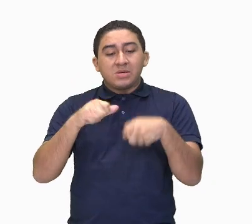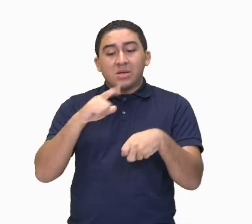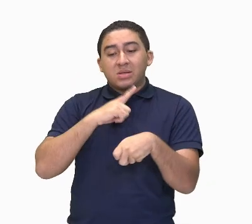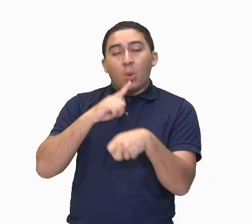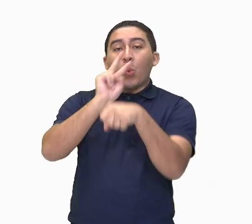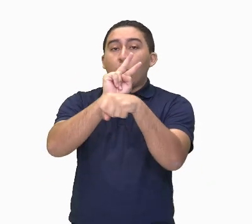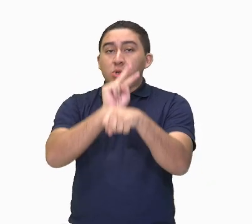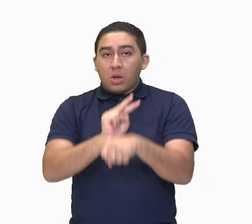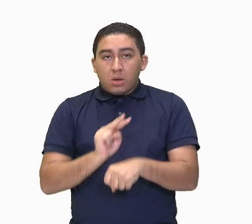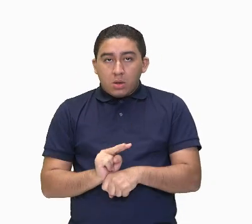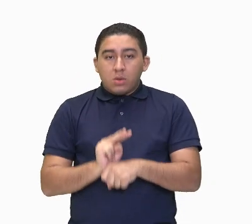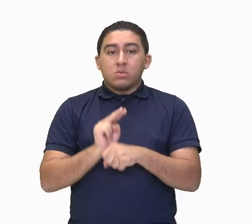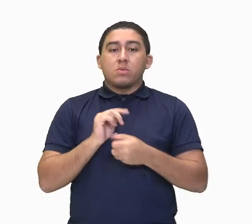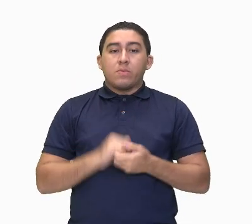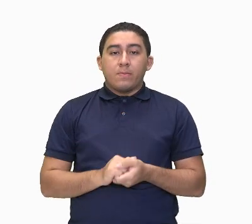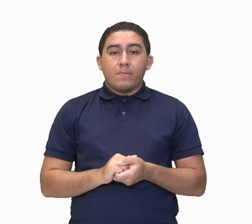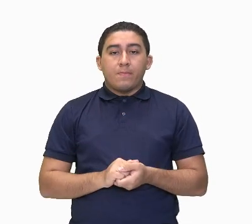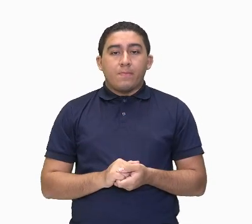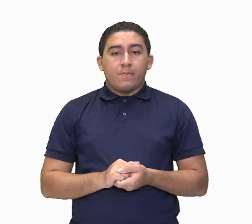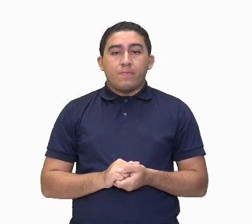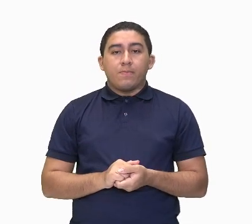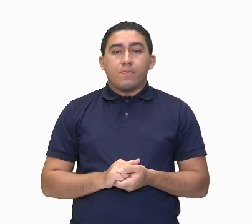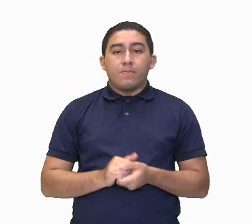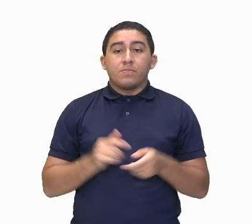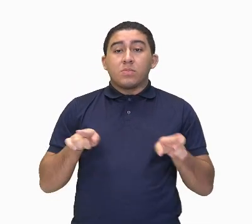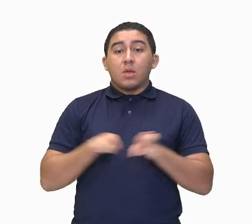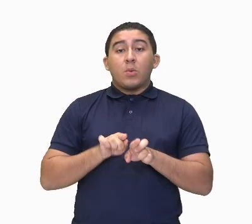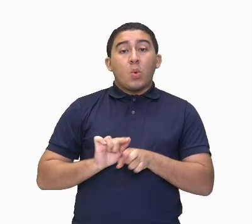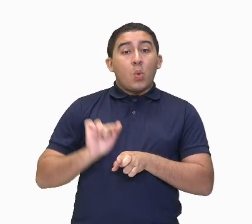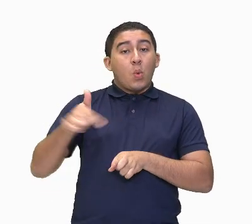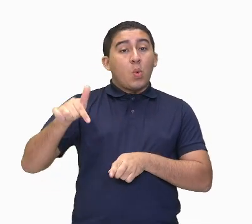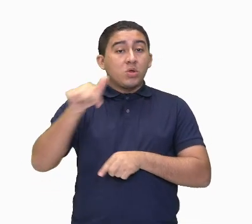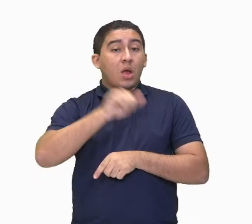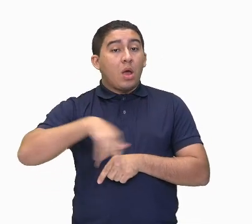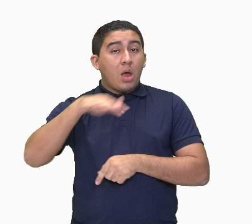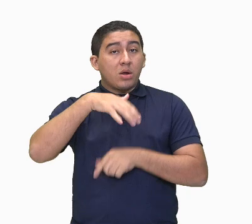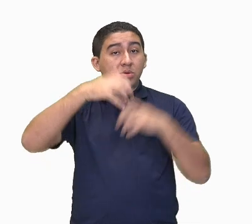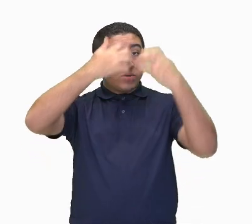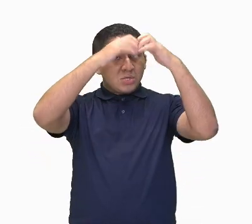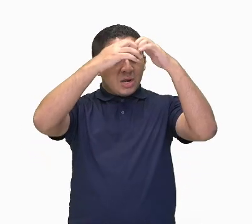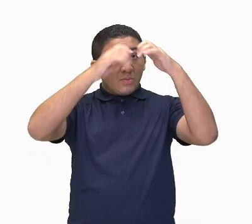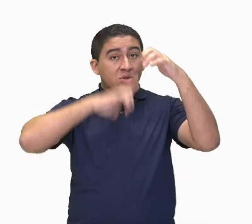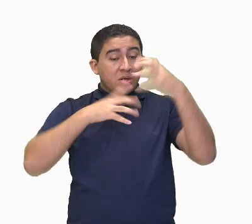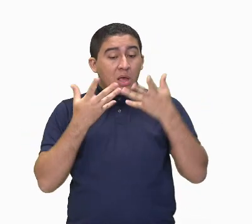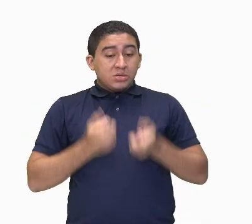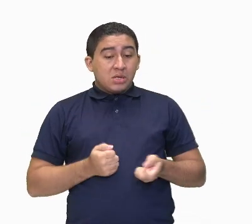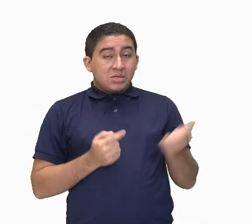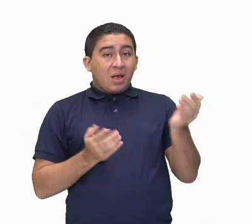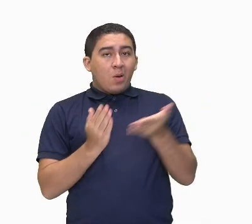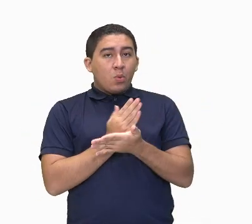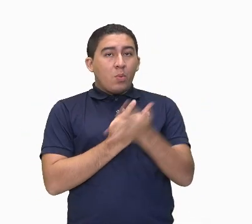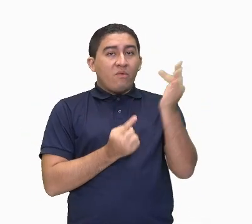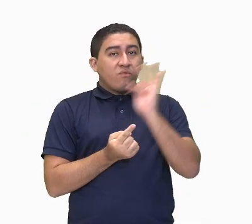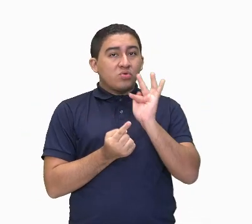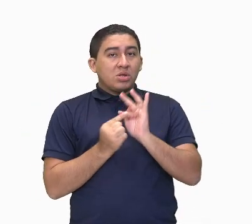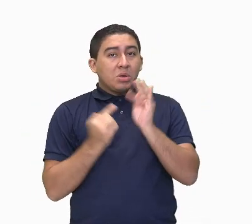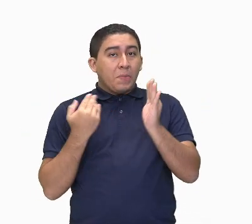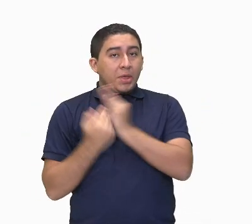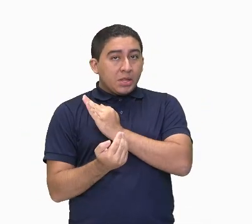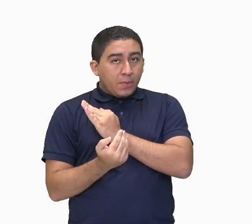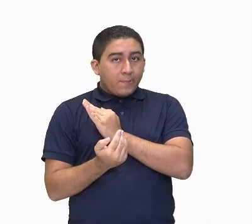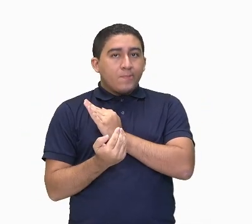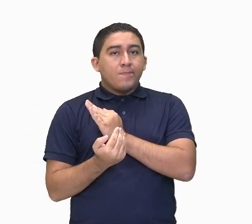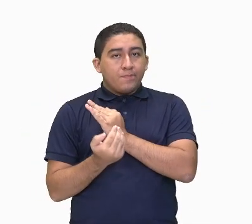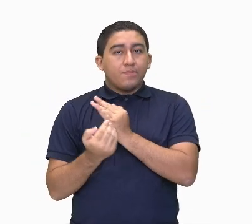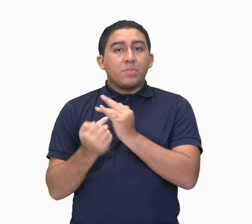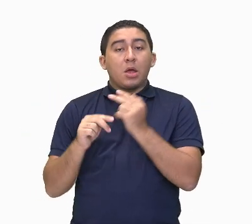essa etapa. Então a gente observa que outras áreas do cérebro assumem funções perdidas, né? Justamente